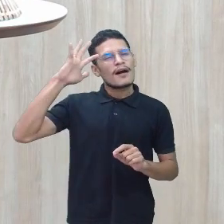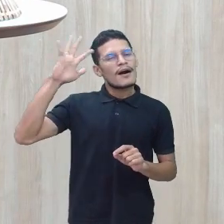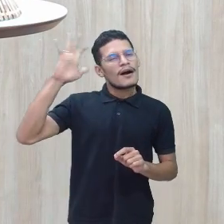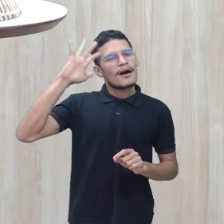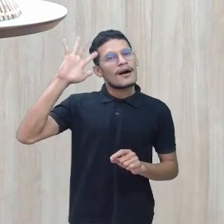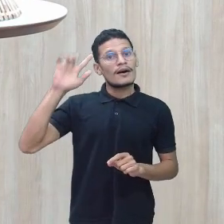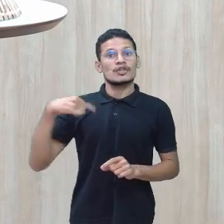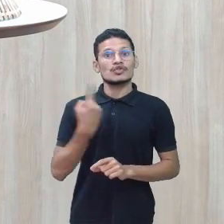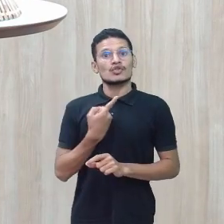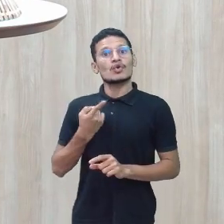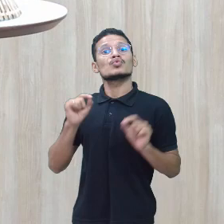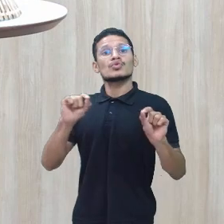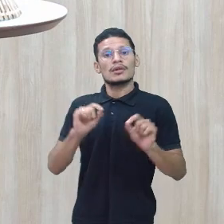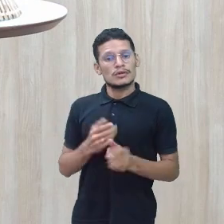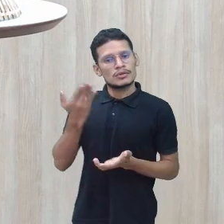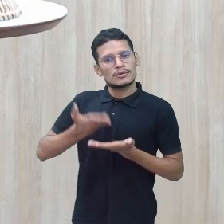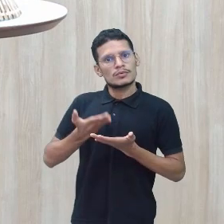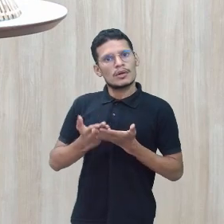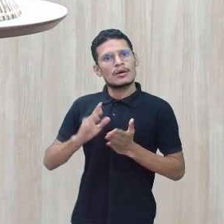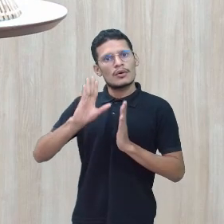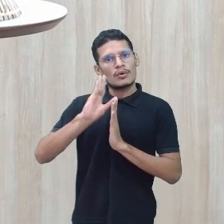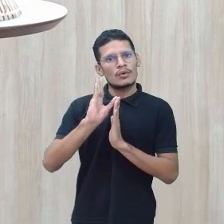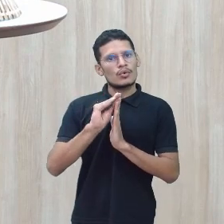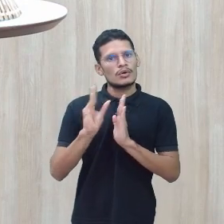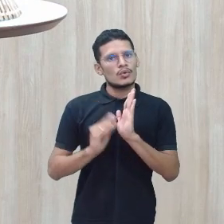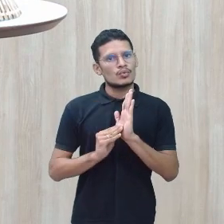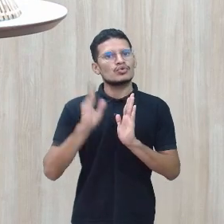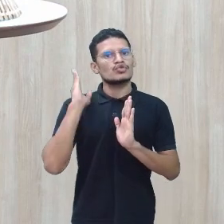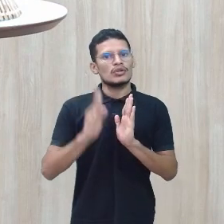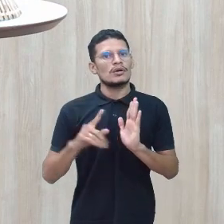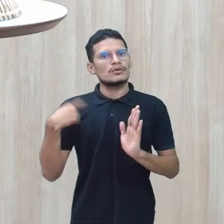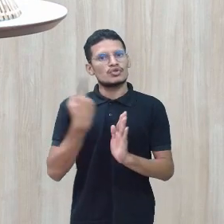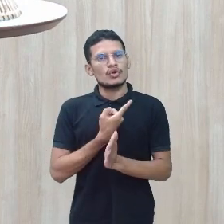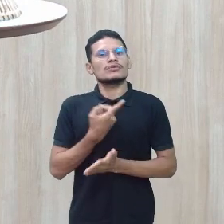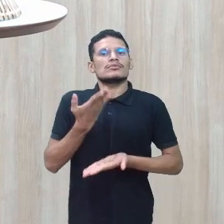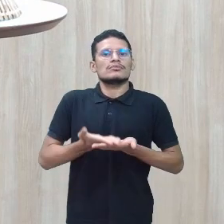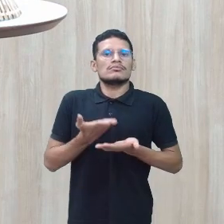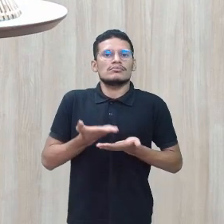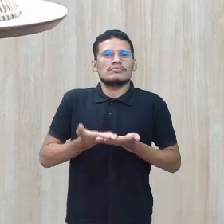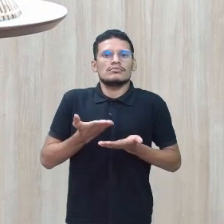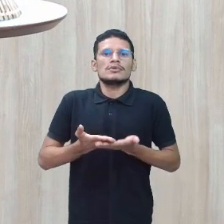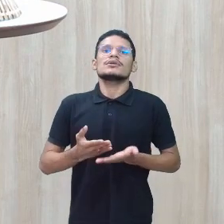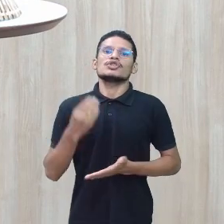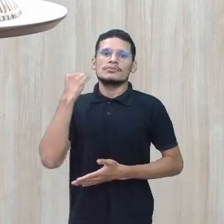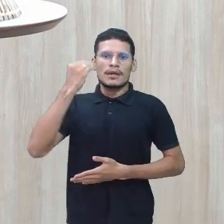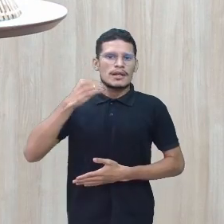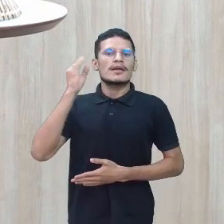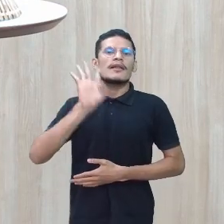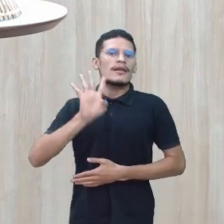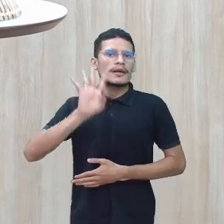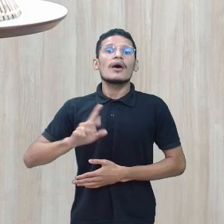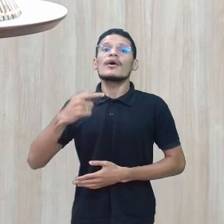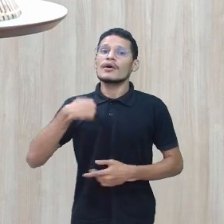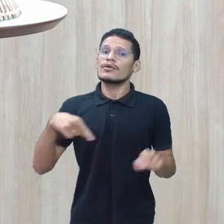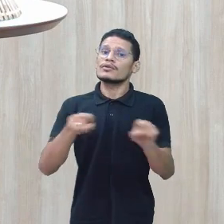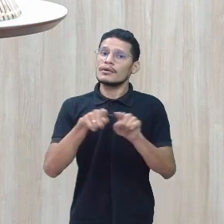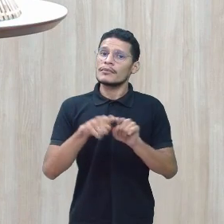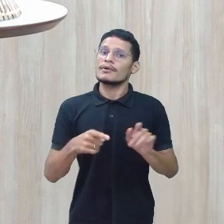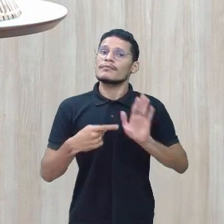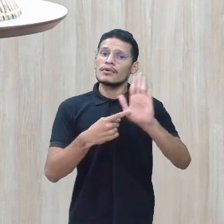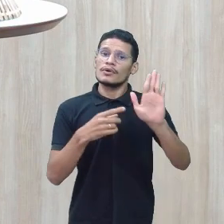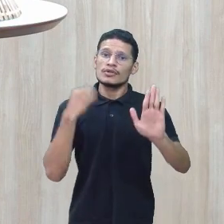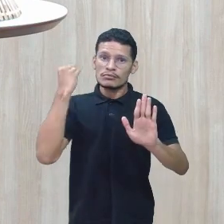Vamos revisitar os conteúdos que nós já trabalhamos. Vai ser uma experiência legal. Vou trazer também uma experiência